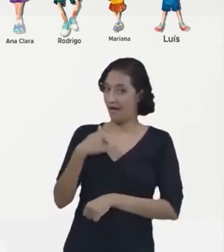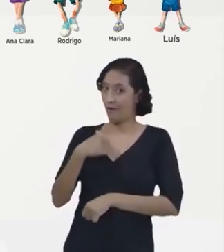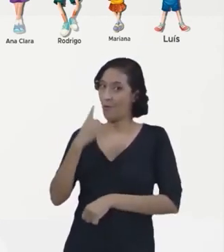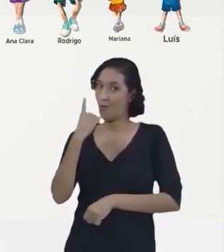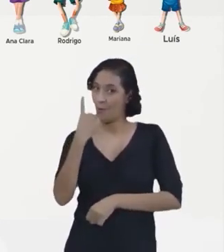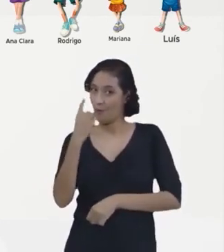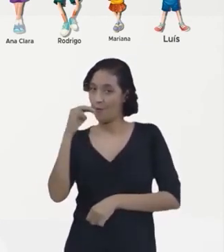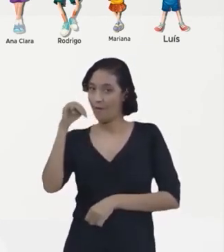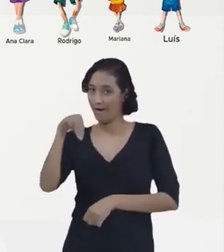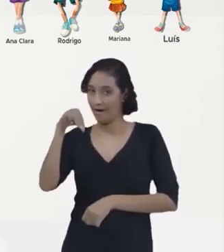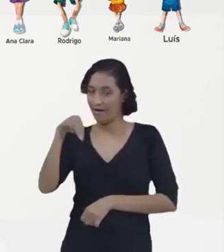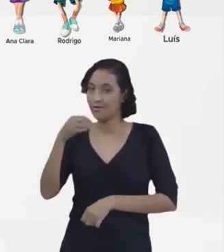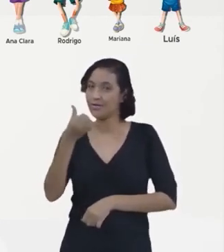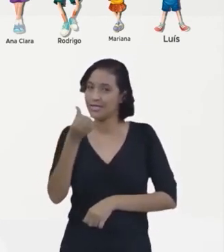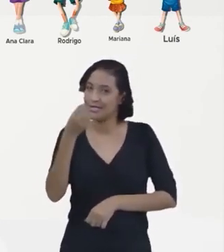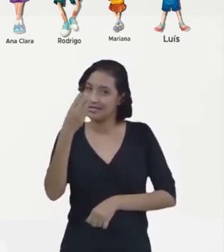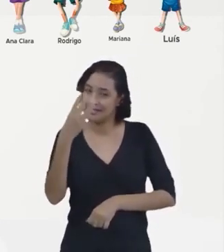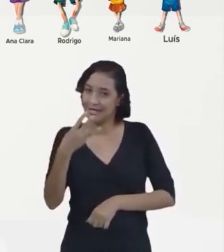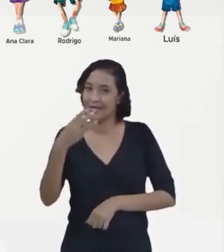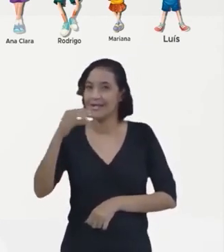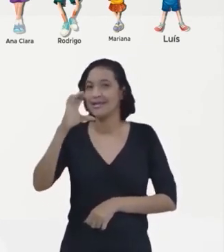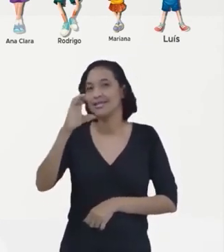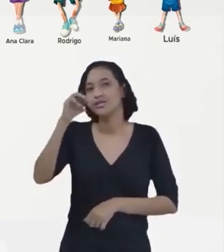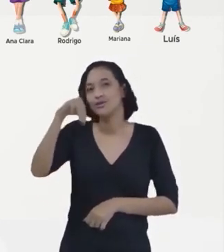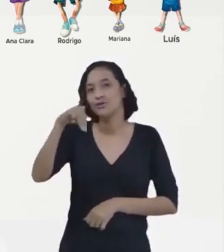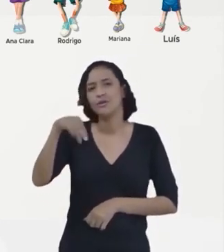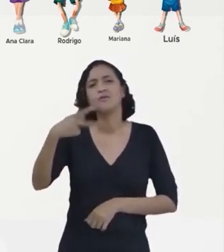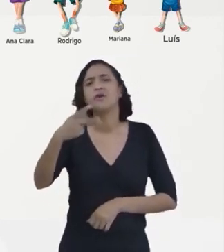1,63 m. E a sua altura?